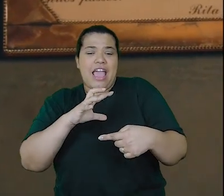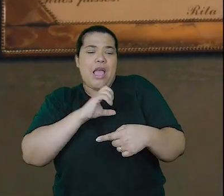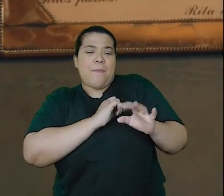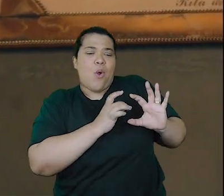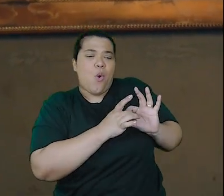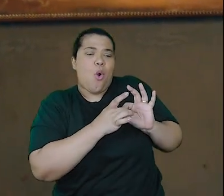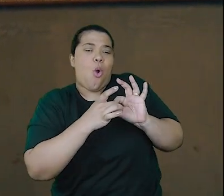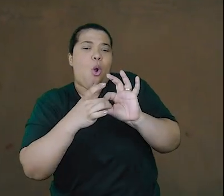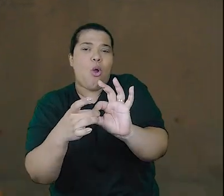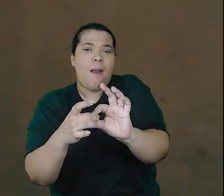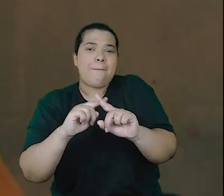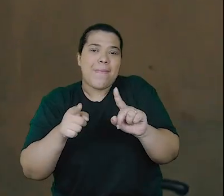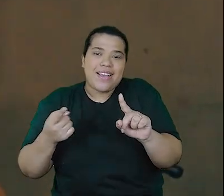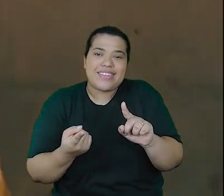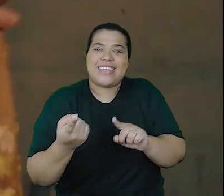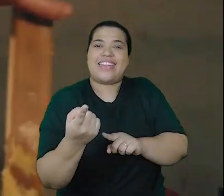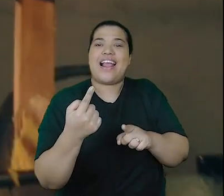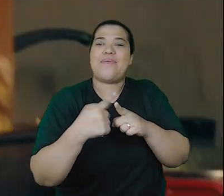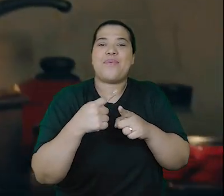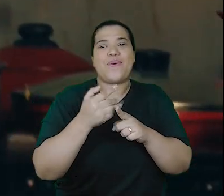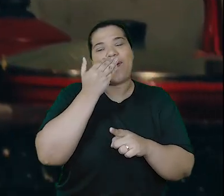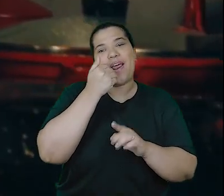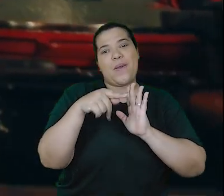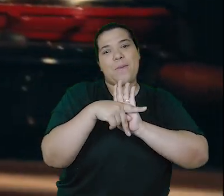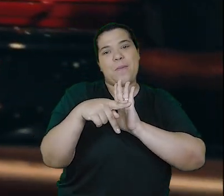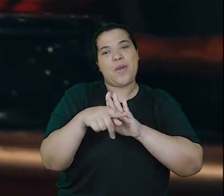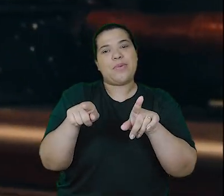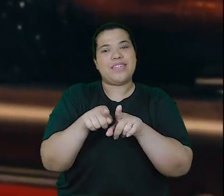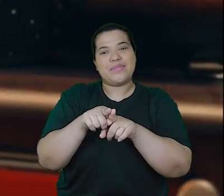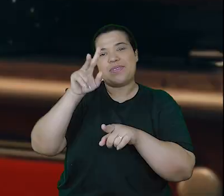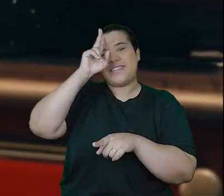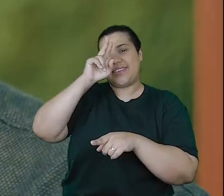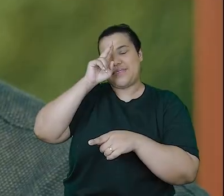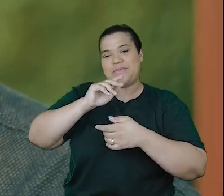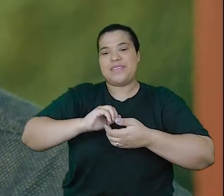invisível, mas que fica eternizado pelo alimento e pelas memórias.